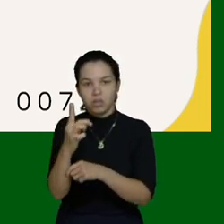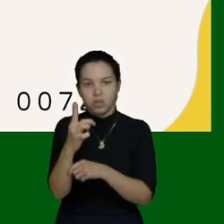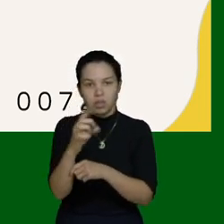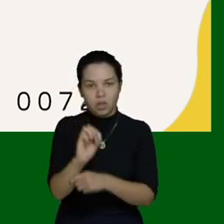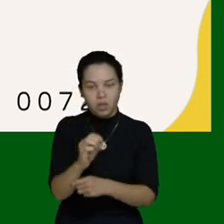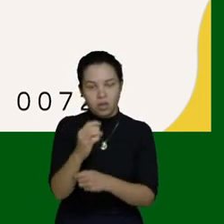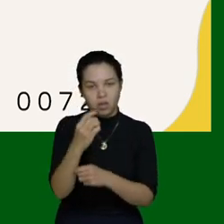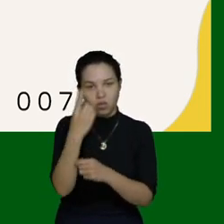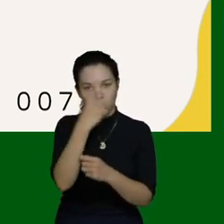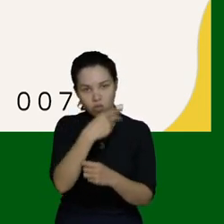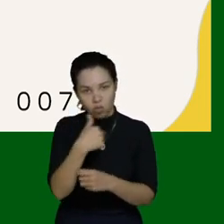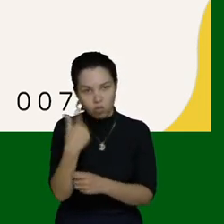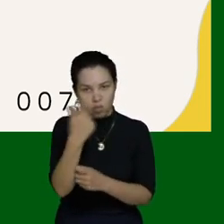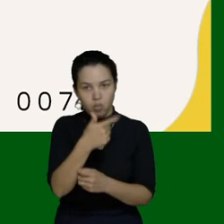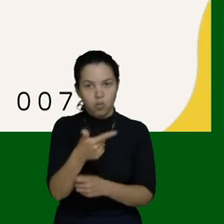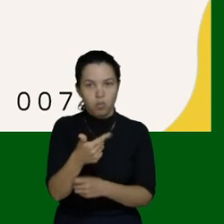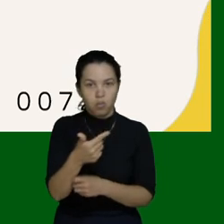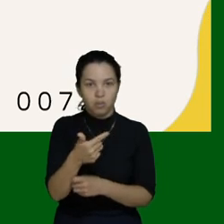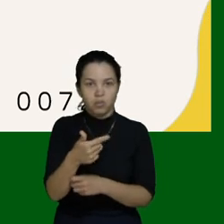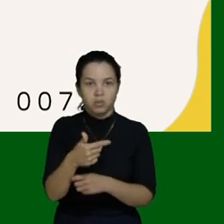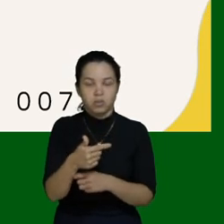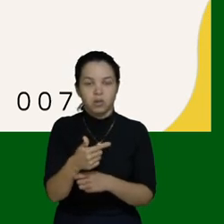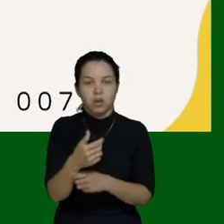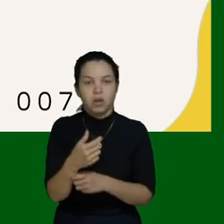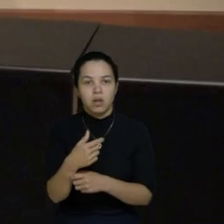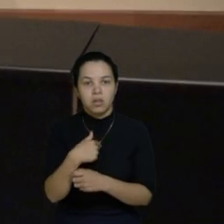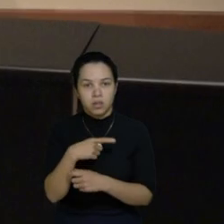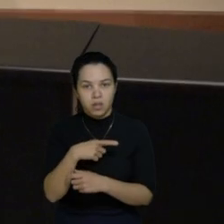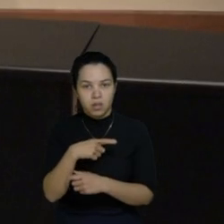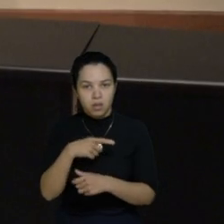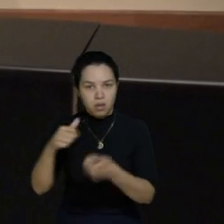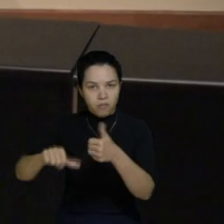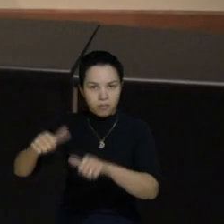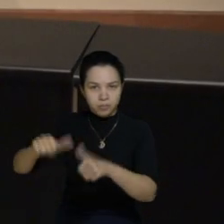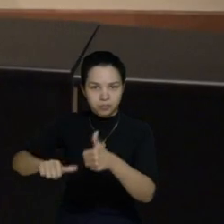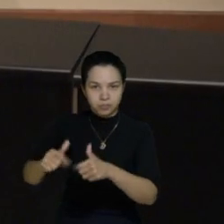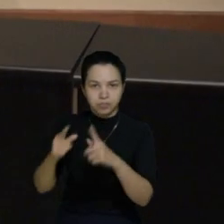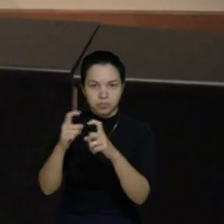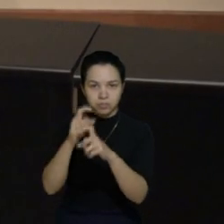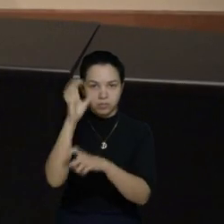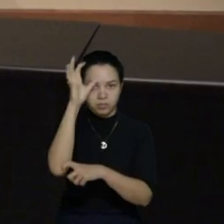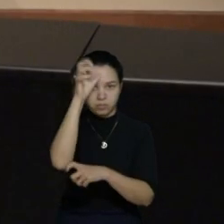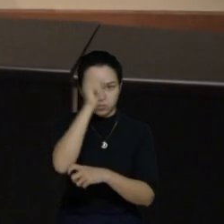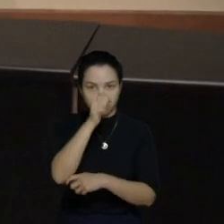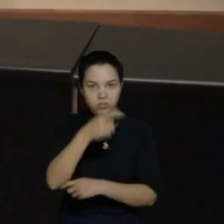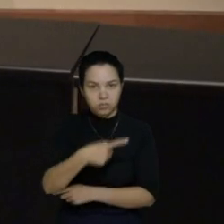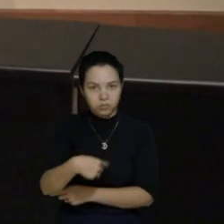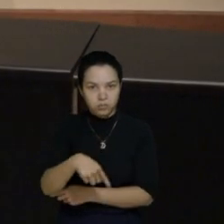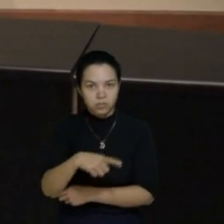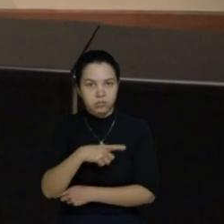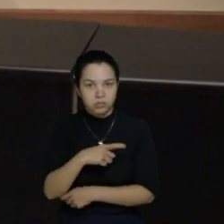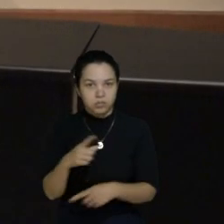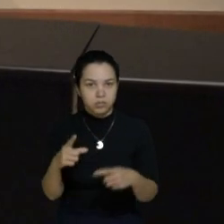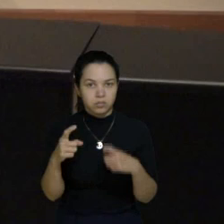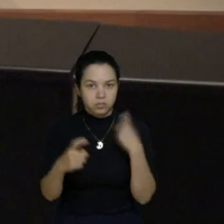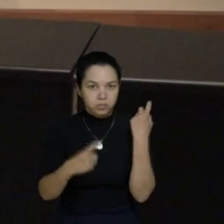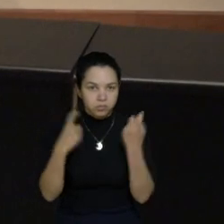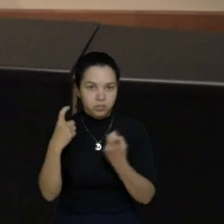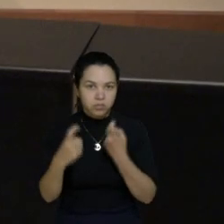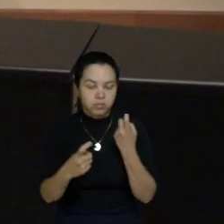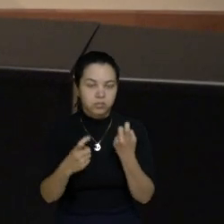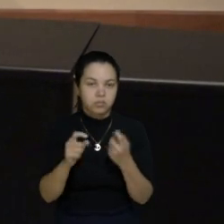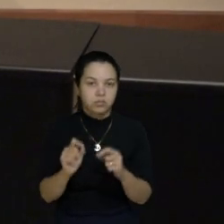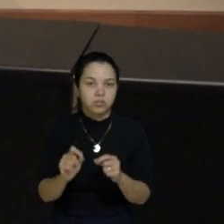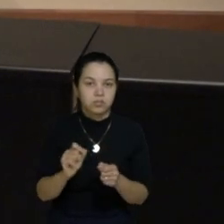uma avaliação de dificuldade na aprendizagem mas mesmo assim a gente tem a preocupação do que tá sendo feito por